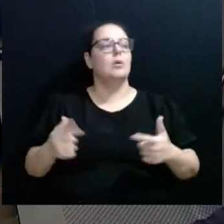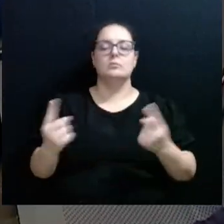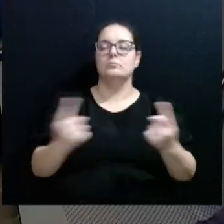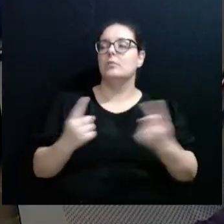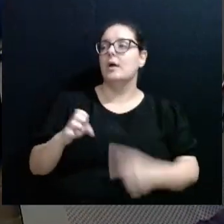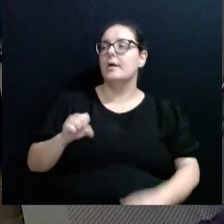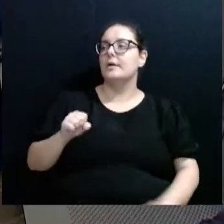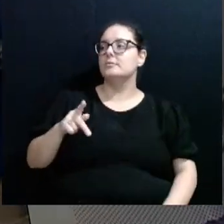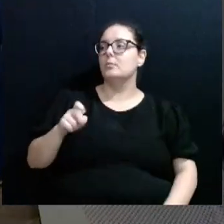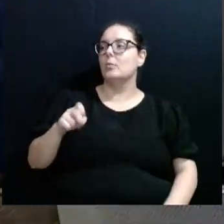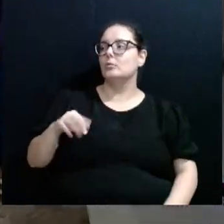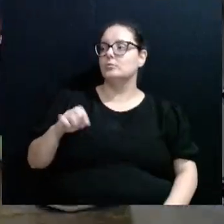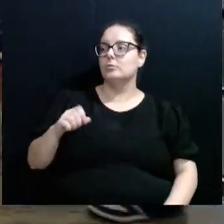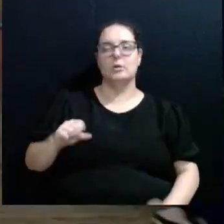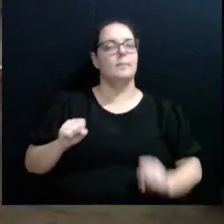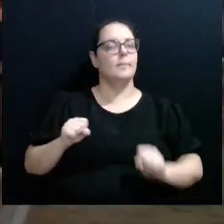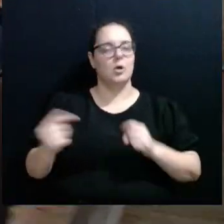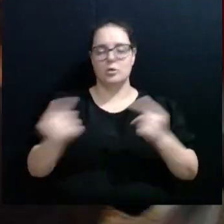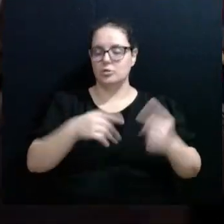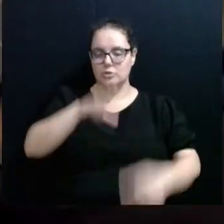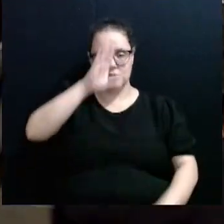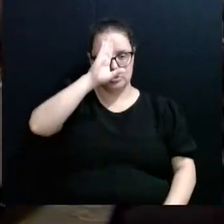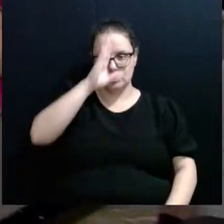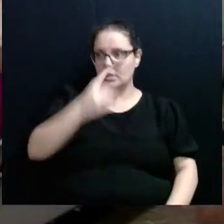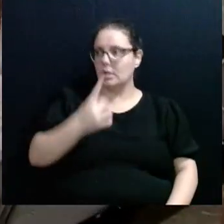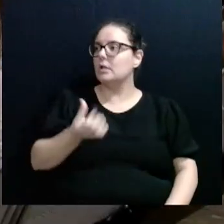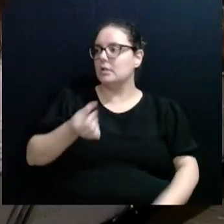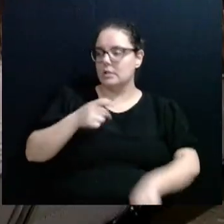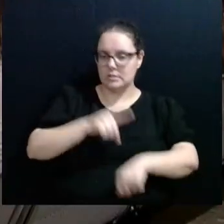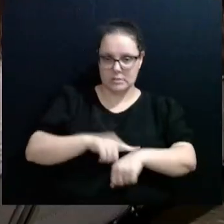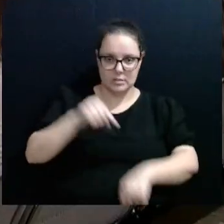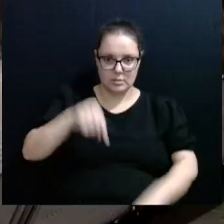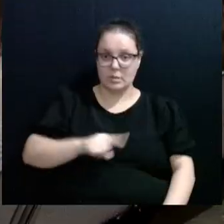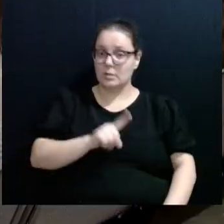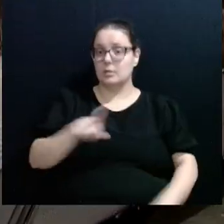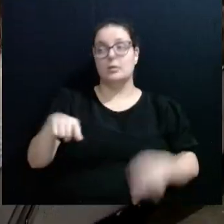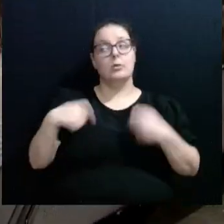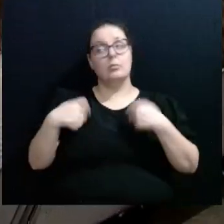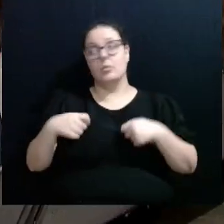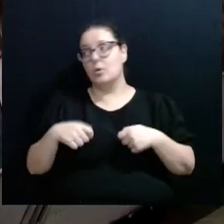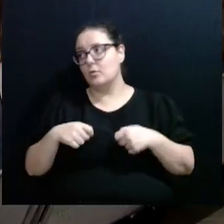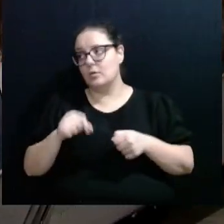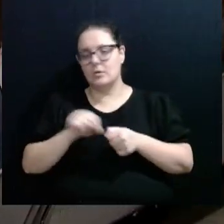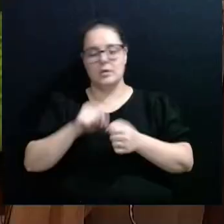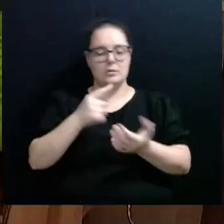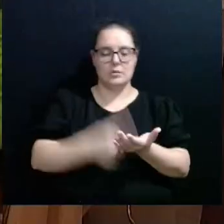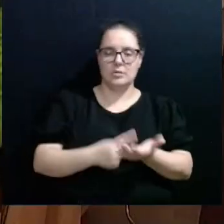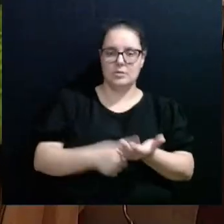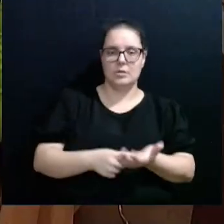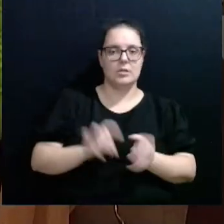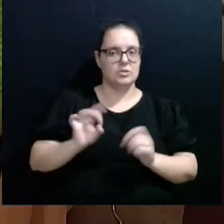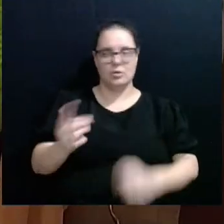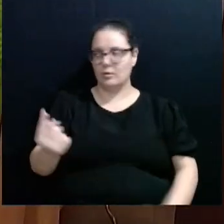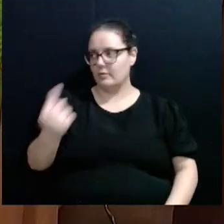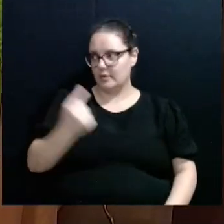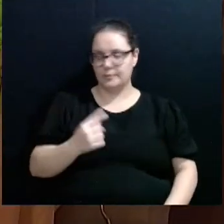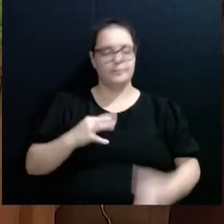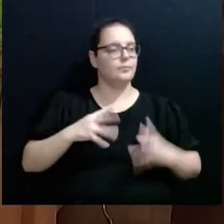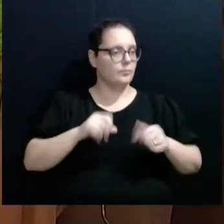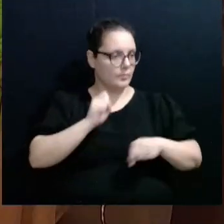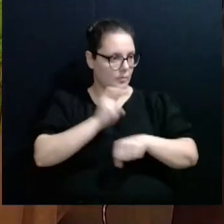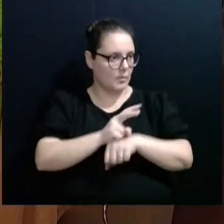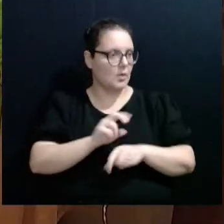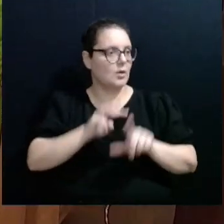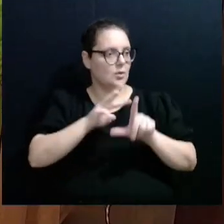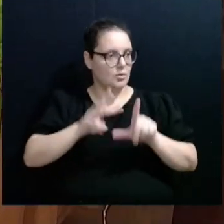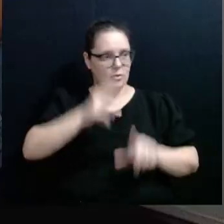pode vir direto até às 16 horas sem precisar fazer o agendamento. Todas as vagas estão disponíveis no próprio site do